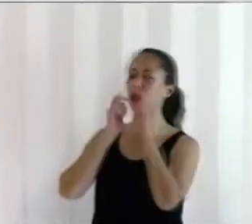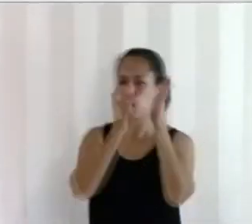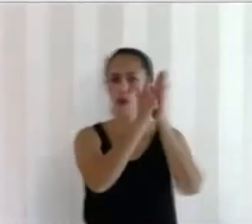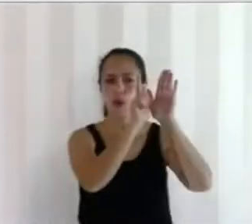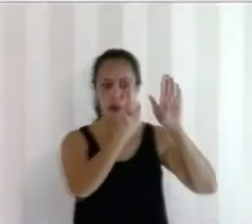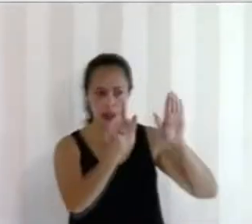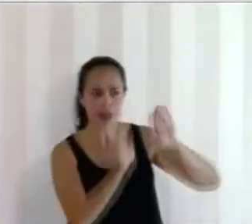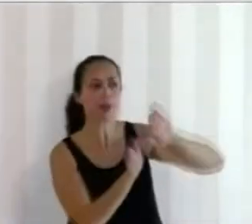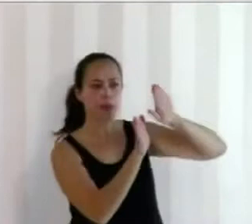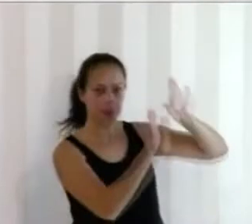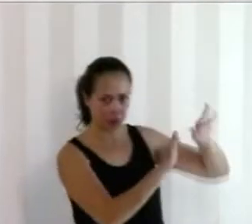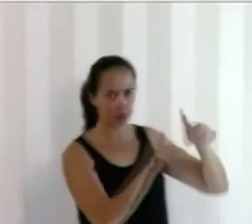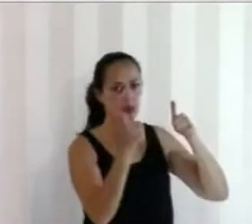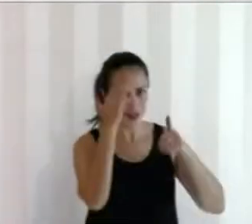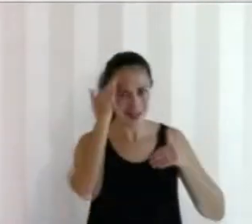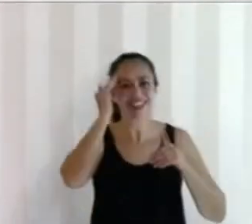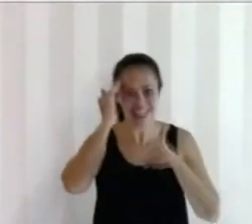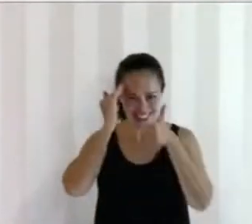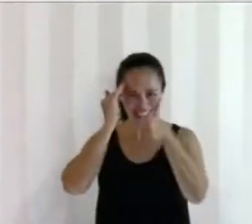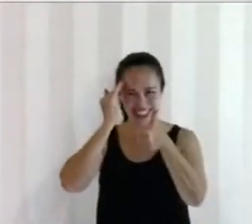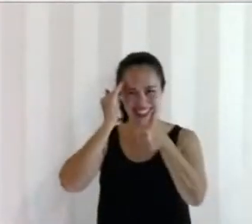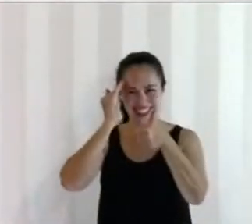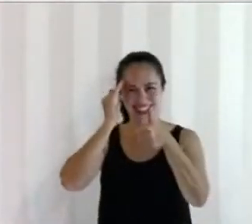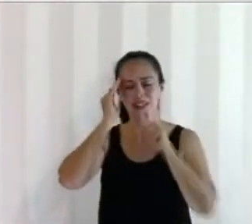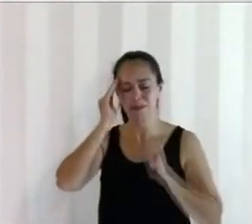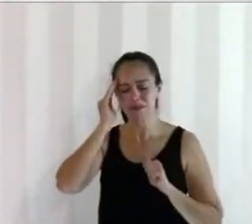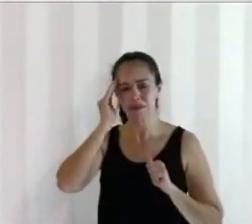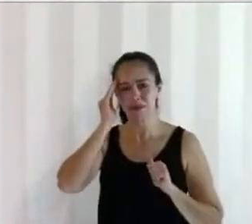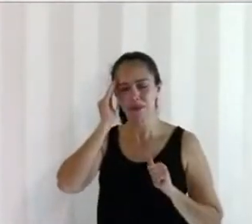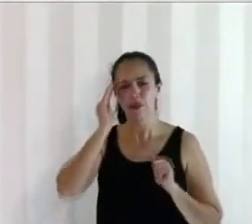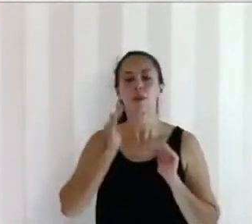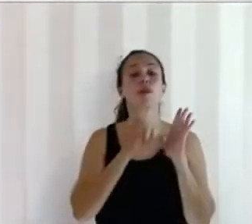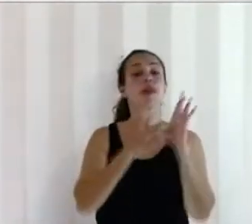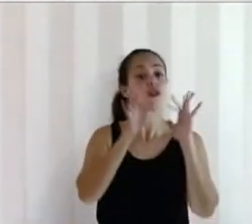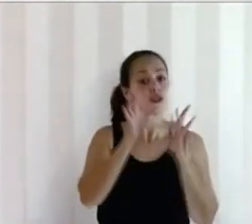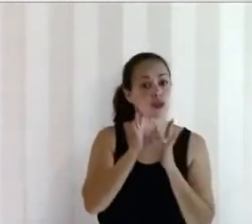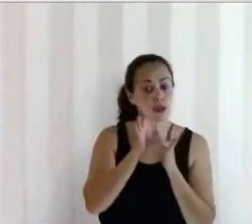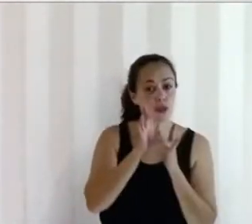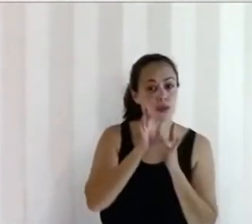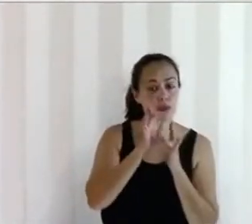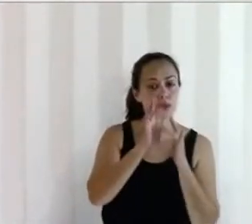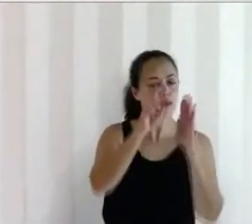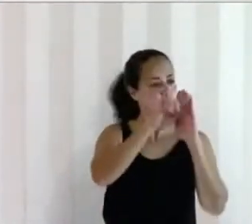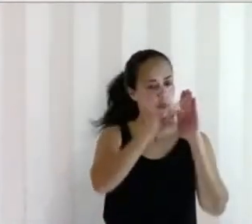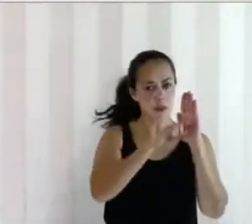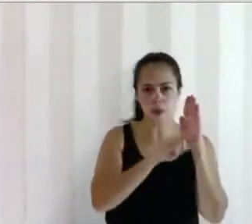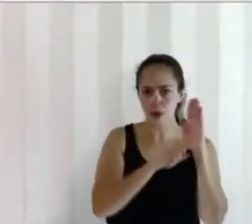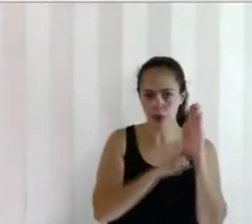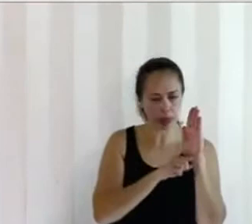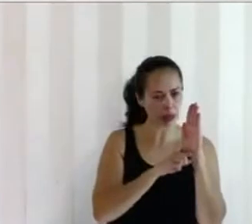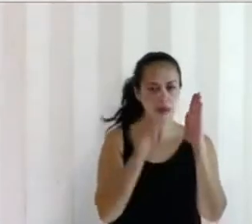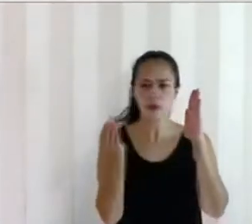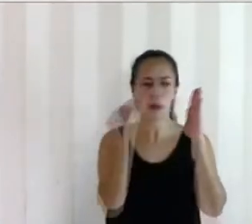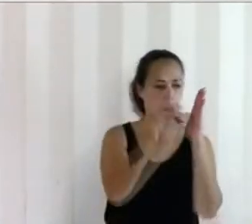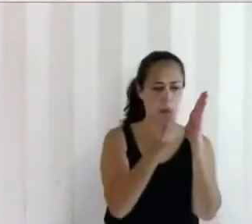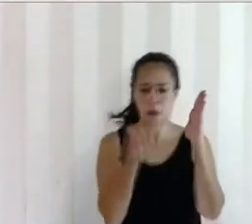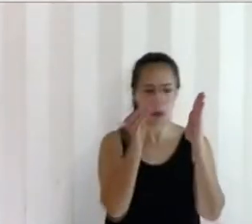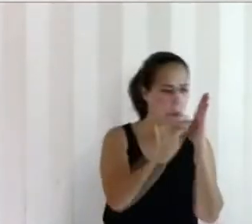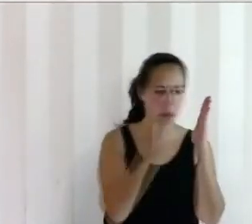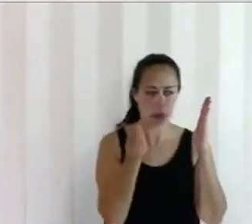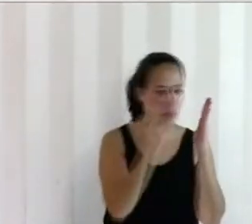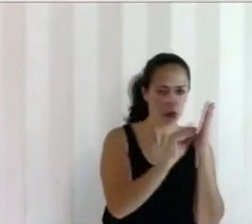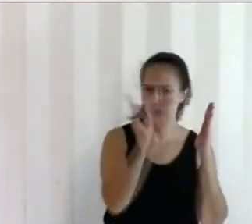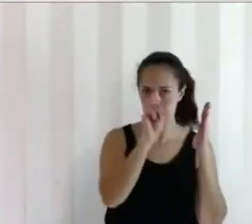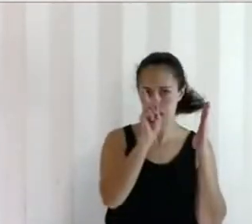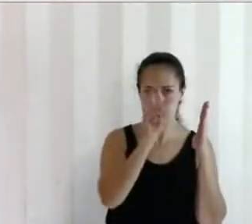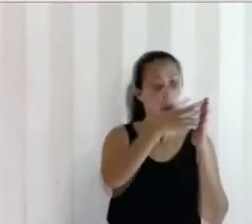e justiça para Jesus? Ele não veio para destruir os 10 mandamentos, ele